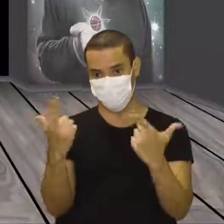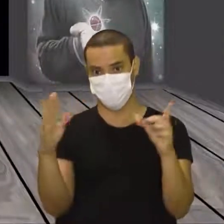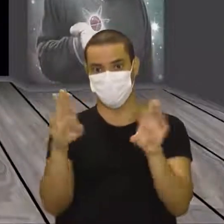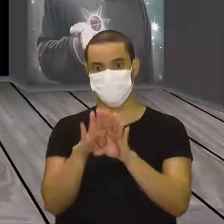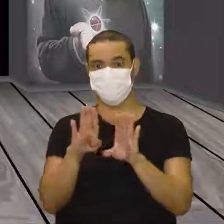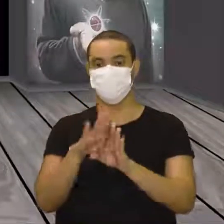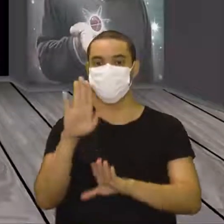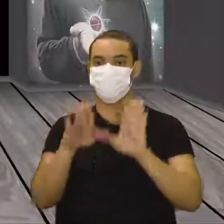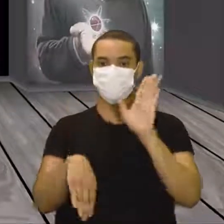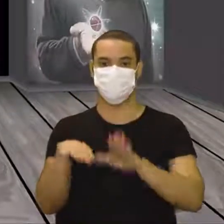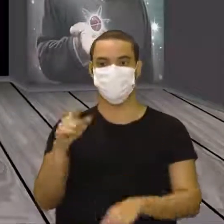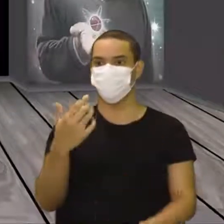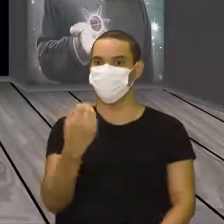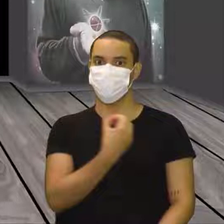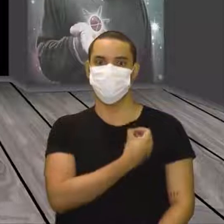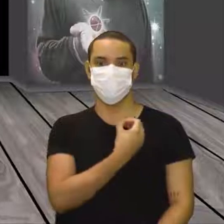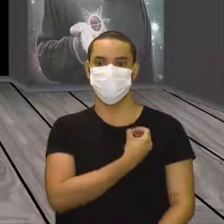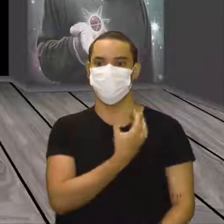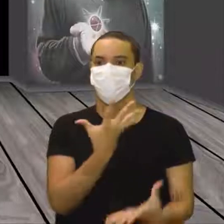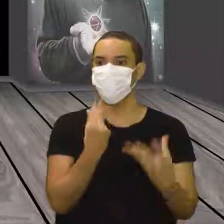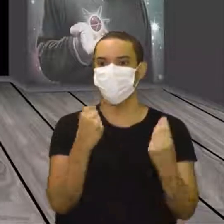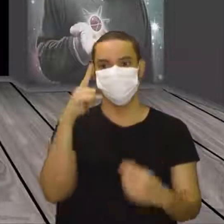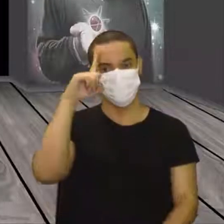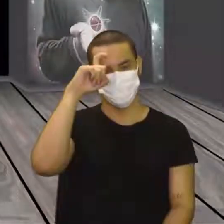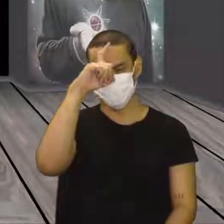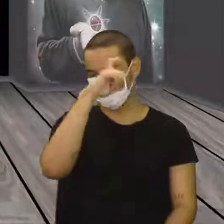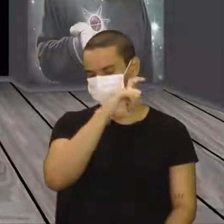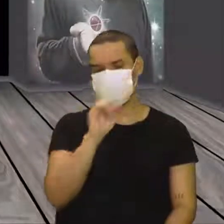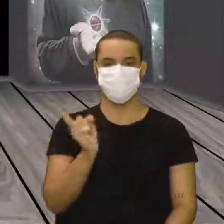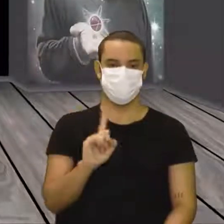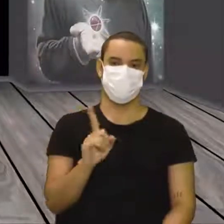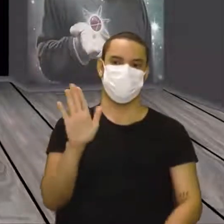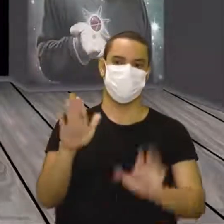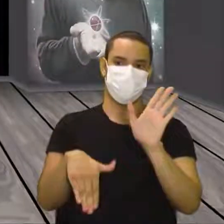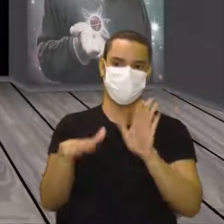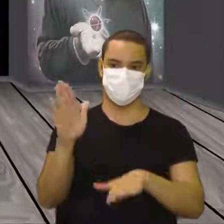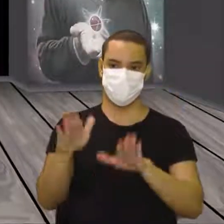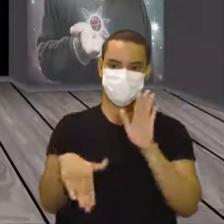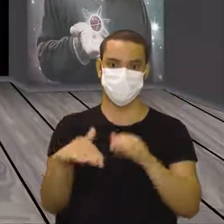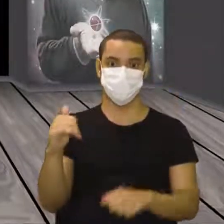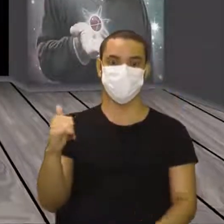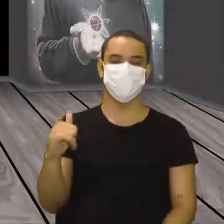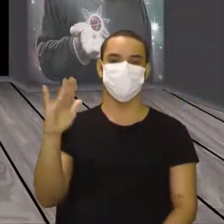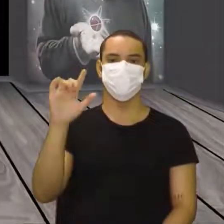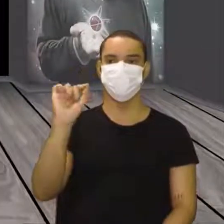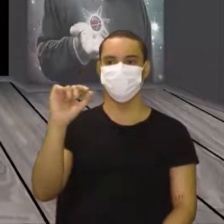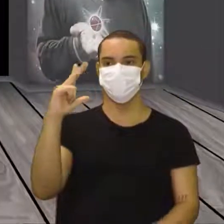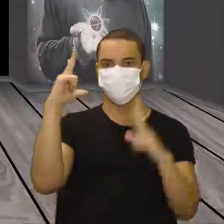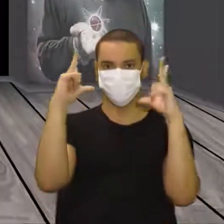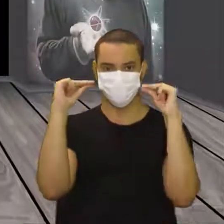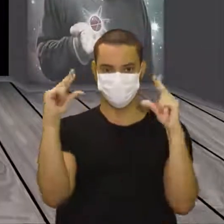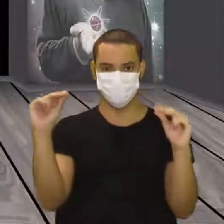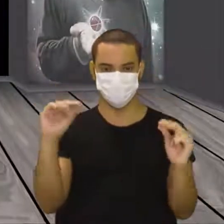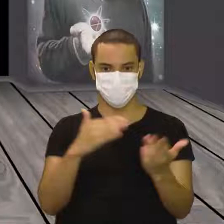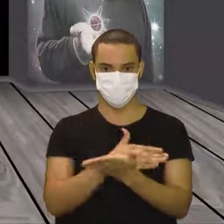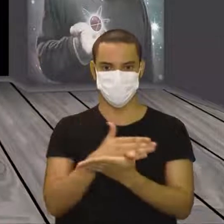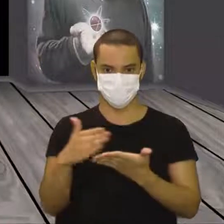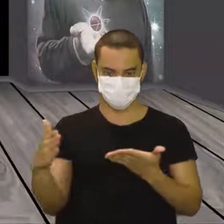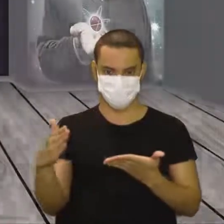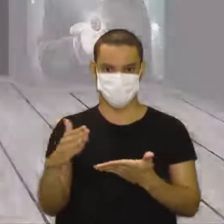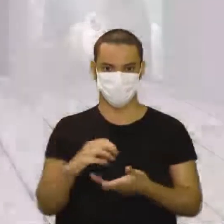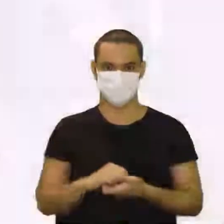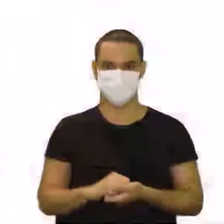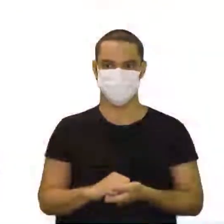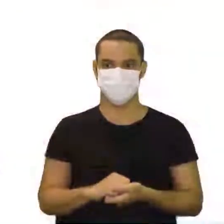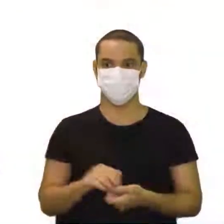da avaliação, você não vai ter números com tanta dificuldade de ser resolvido, né? Vai ser um pouquinho mais tranquilo. Então, vamos começar lá? Então,